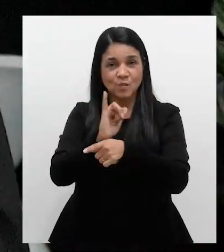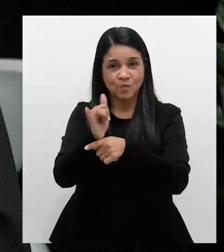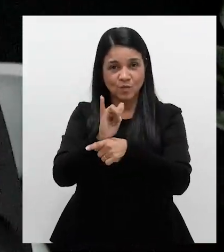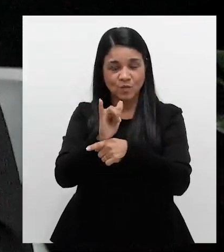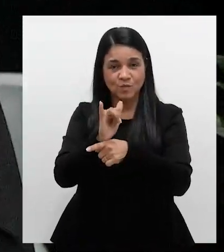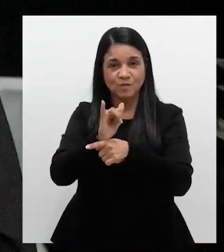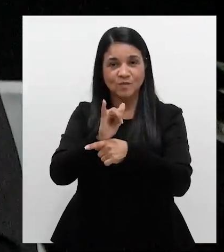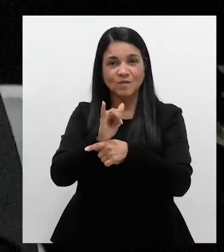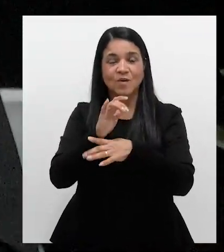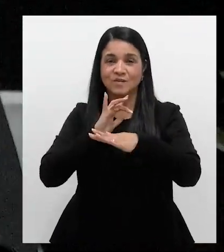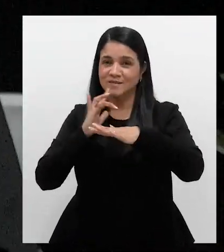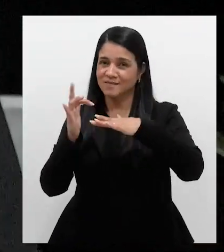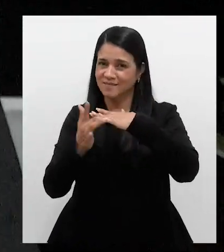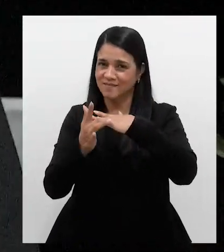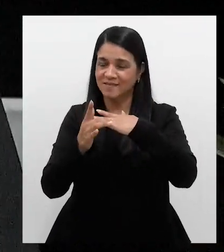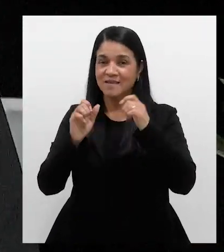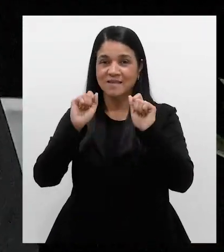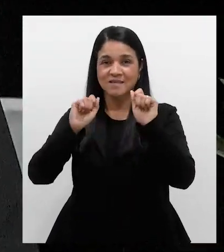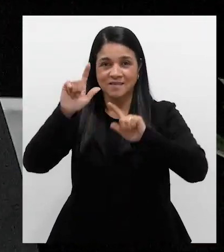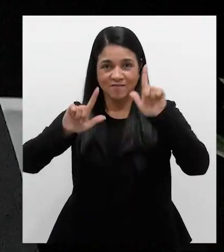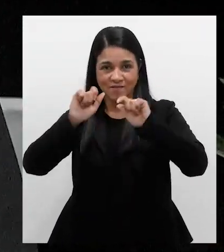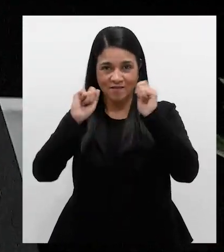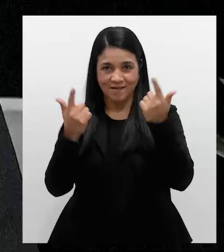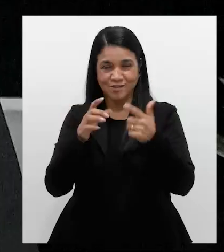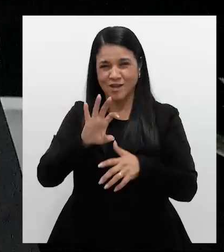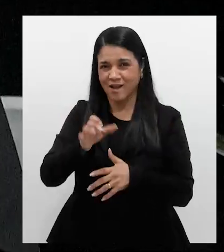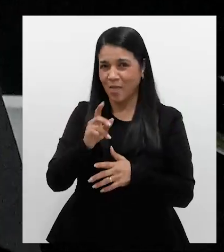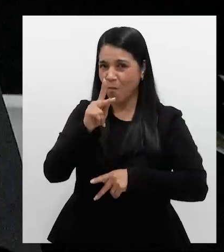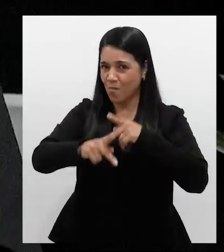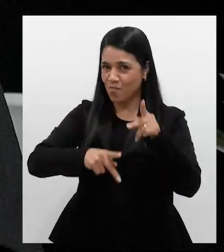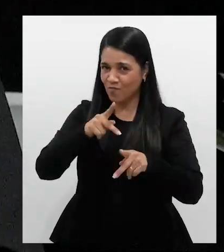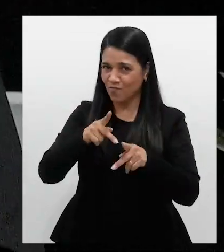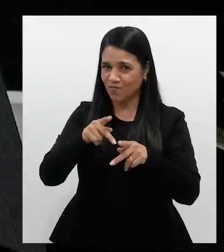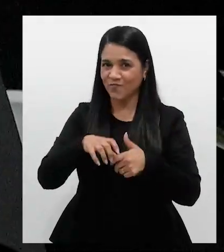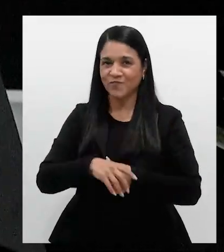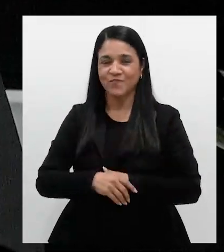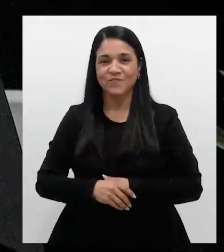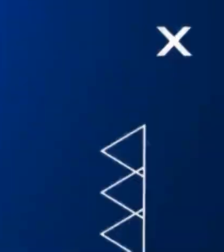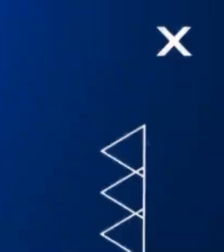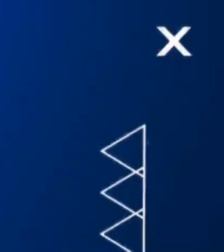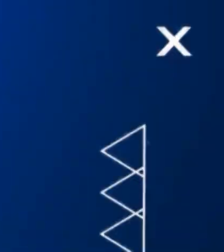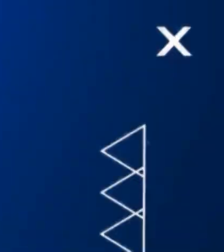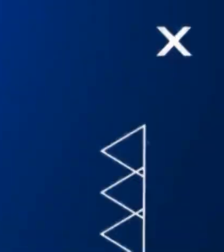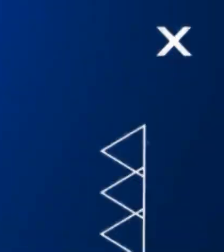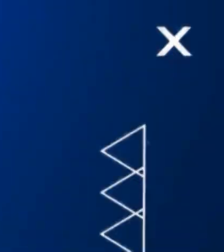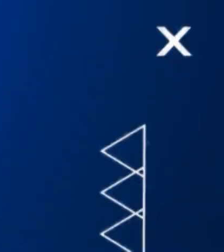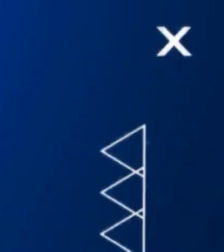nosso canal do YouTube ou nas nossas redes sociais. TV Alerj, o canal do povo.